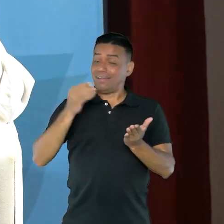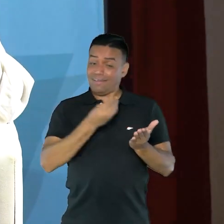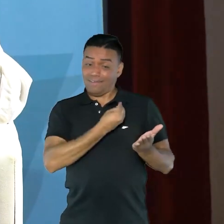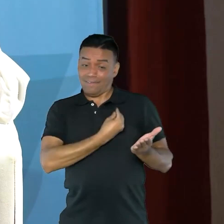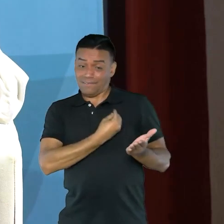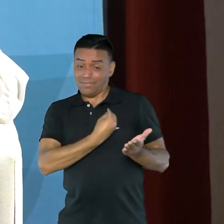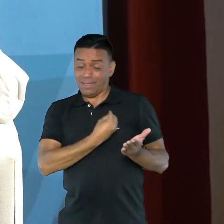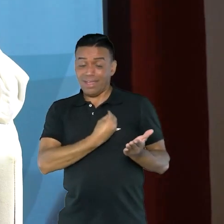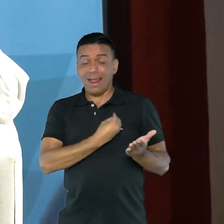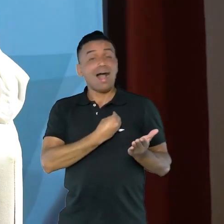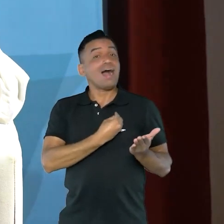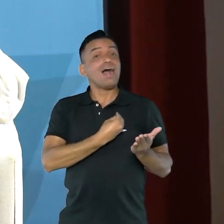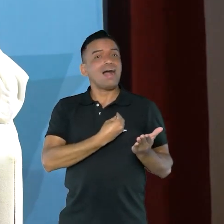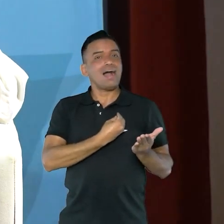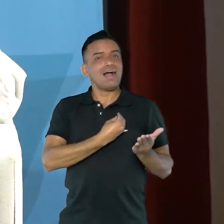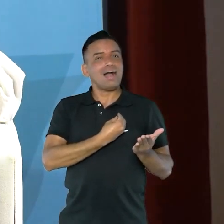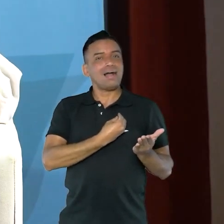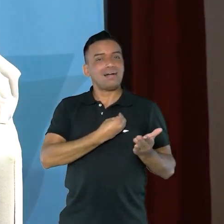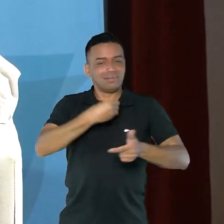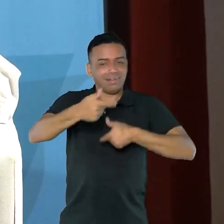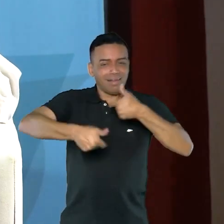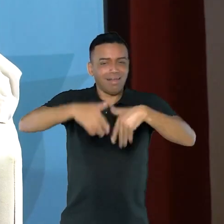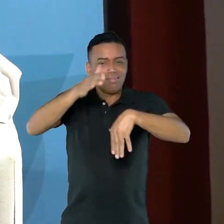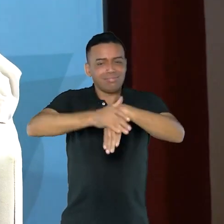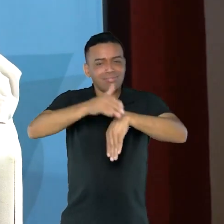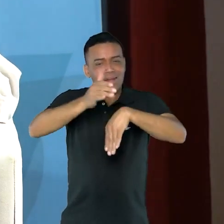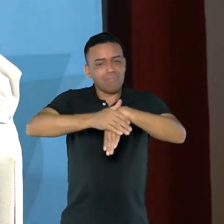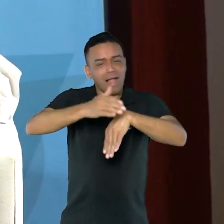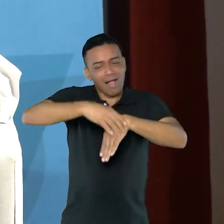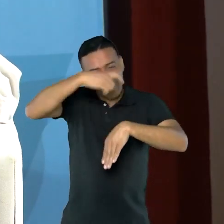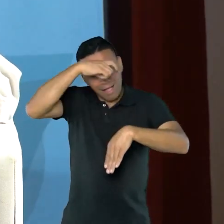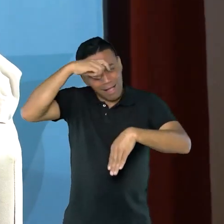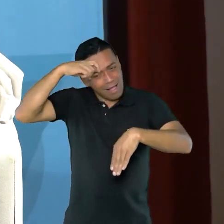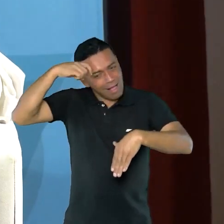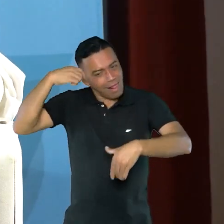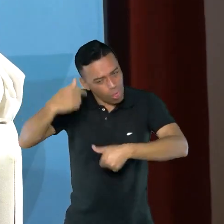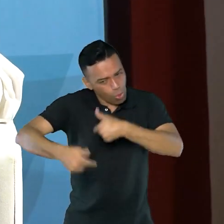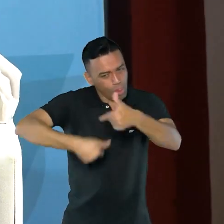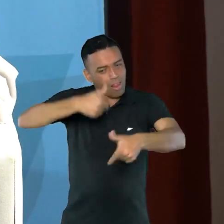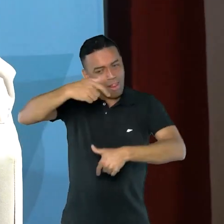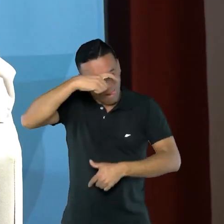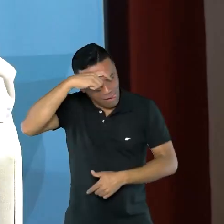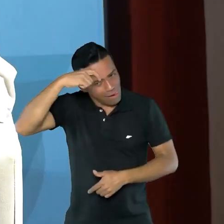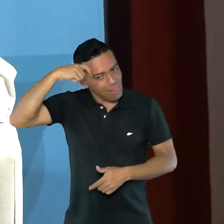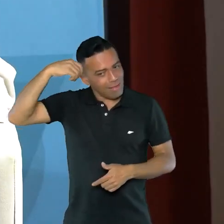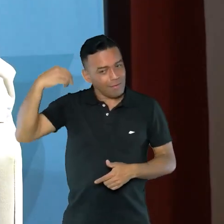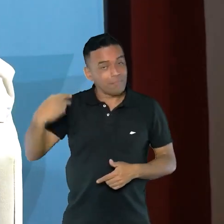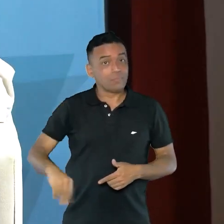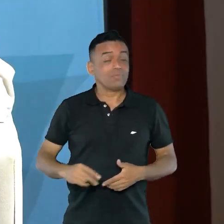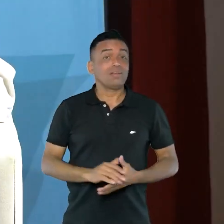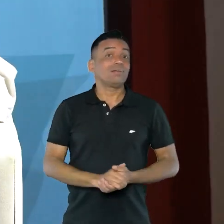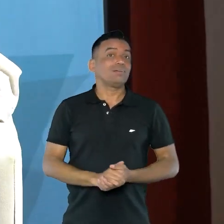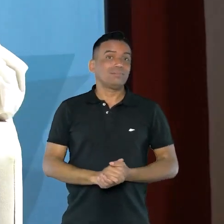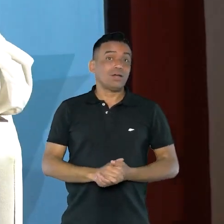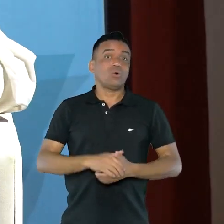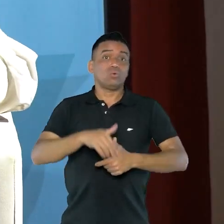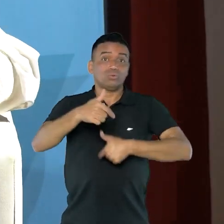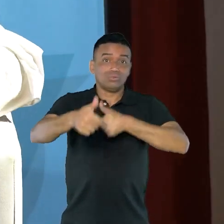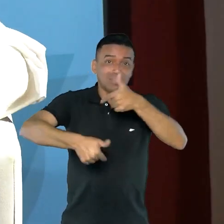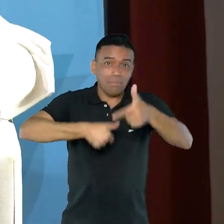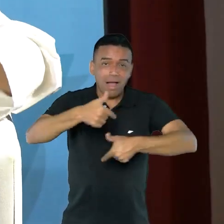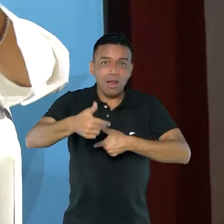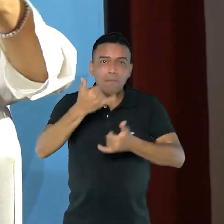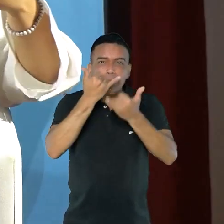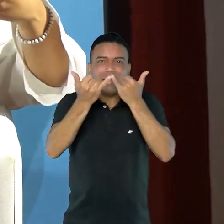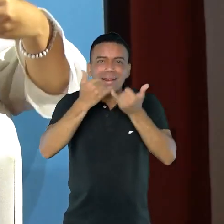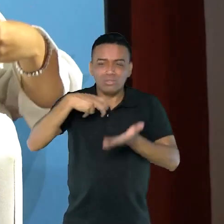do suor do rosto, né? Então, em alguns contextos, parece que o trabalho ele entra como um castigo que vai, de certa